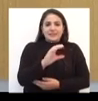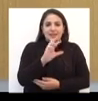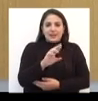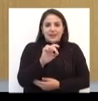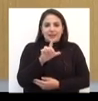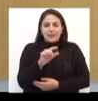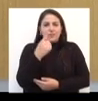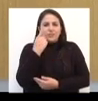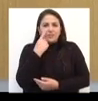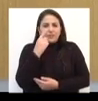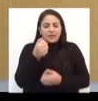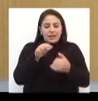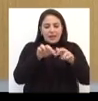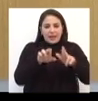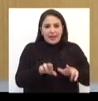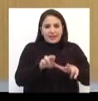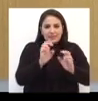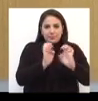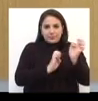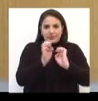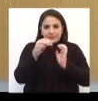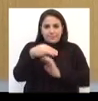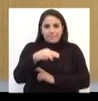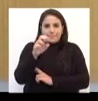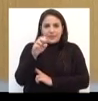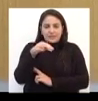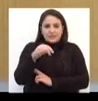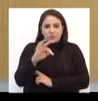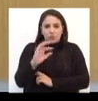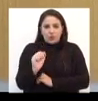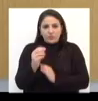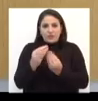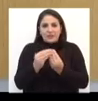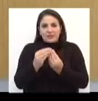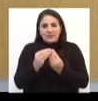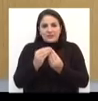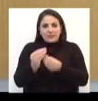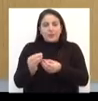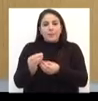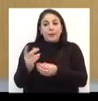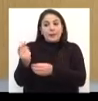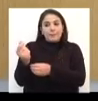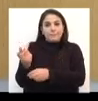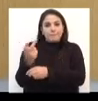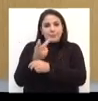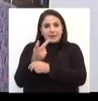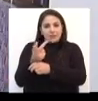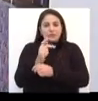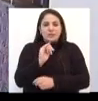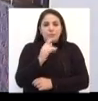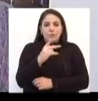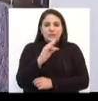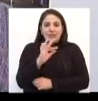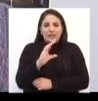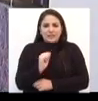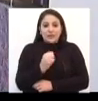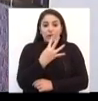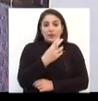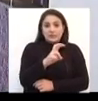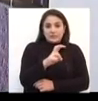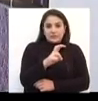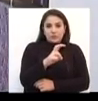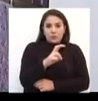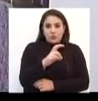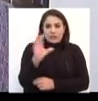CLR constata que a área da Manitowoc foi hipotecada para concessão de empréstimos. Os 45 hectares que